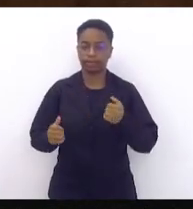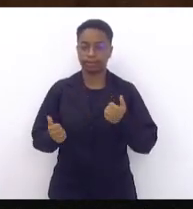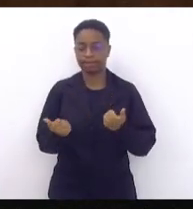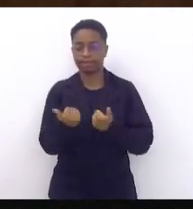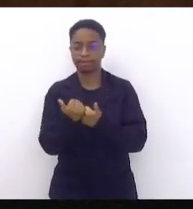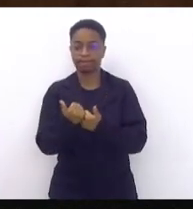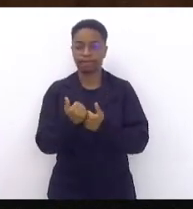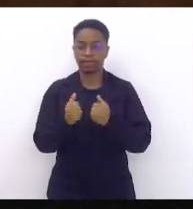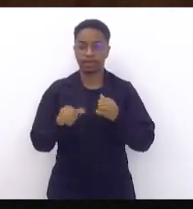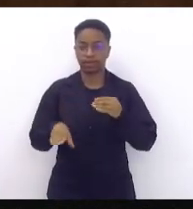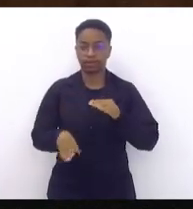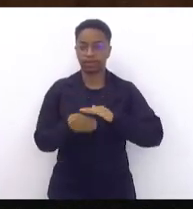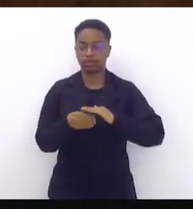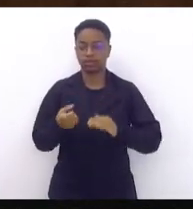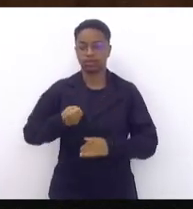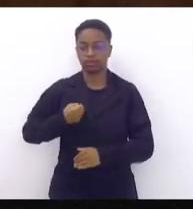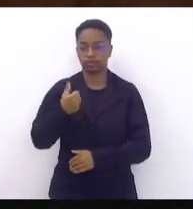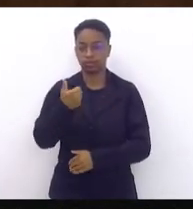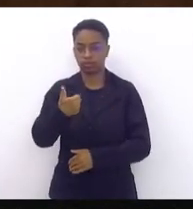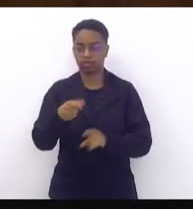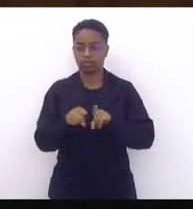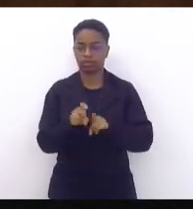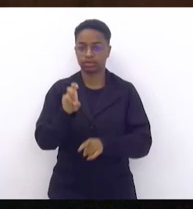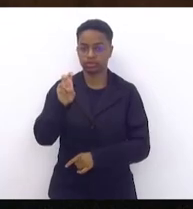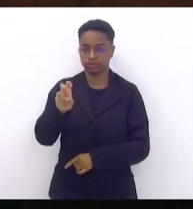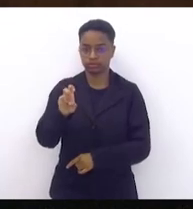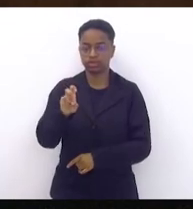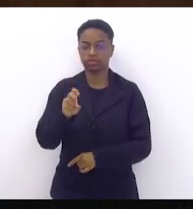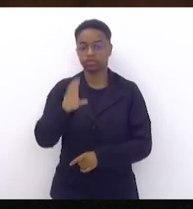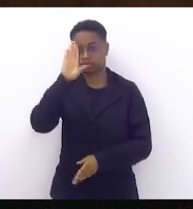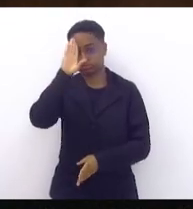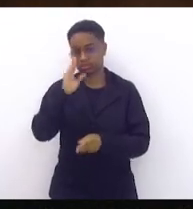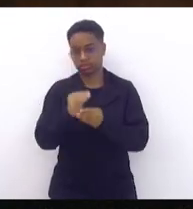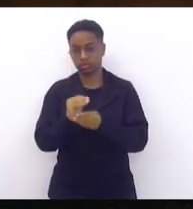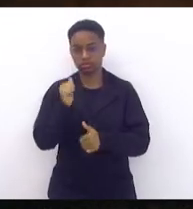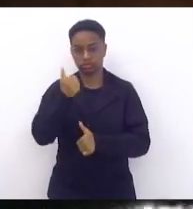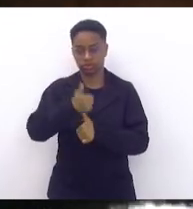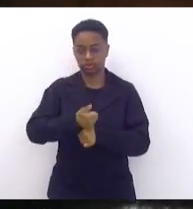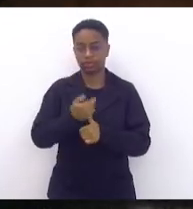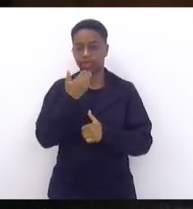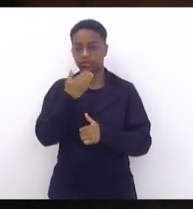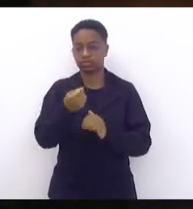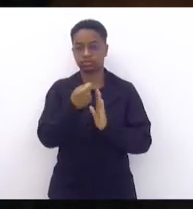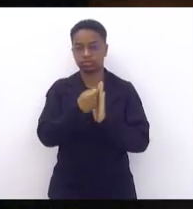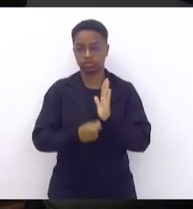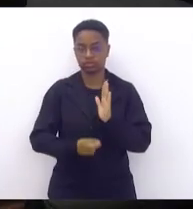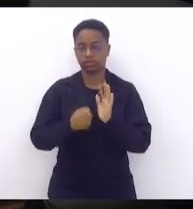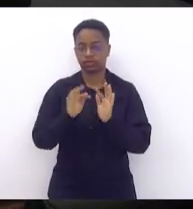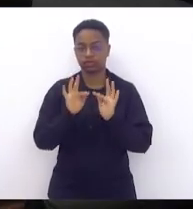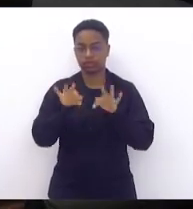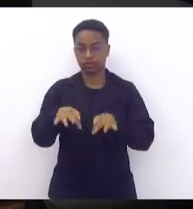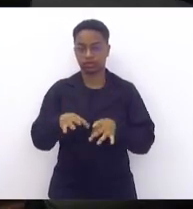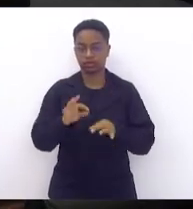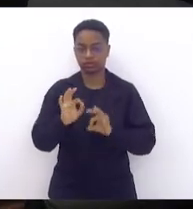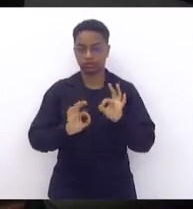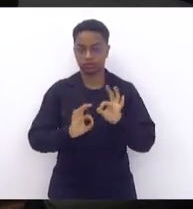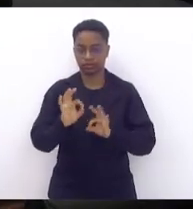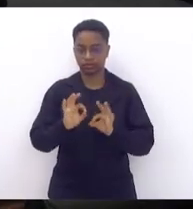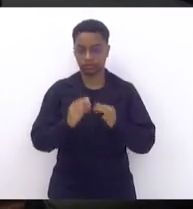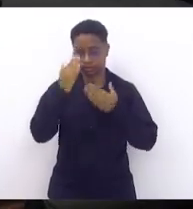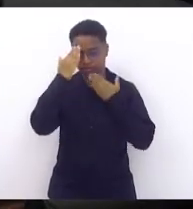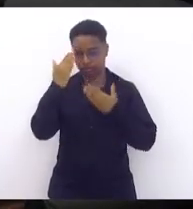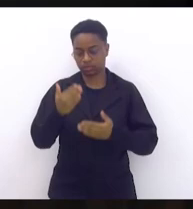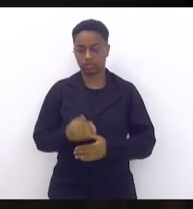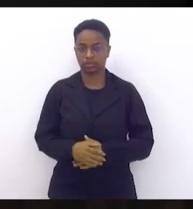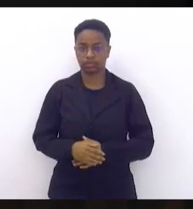e 5, concluindo por substitutivo, pedindo forma final de redação, senhor presidente. Muito obrigado, deputado doutor Serginho. Para